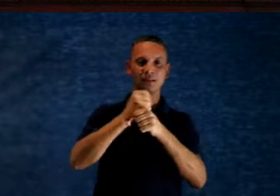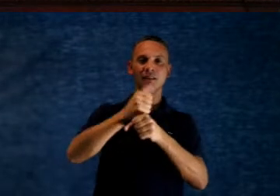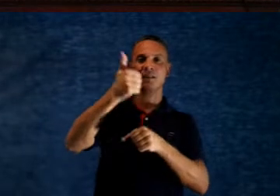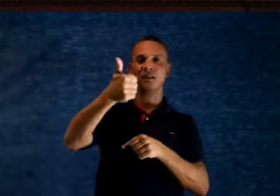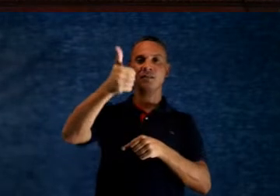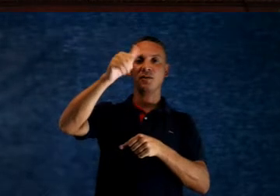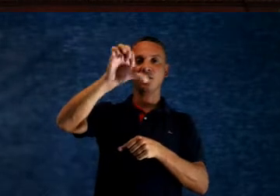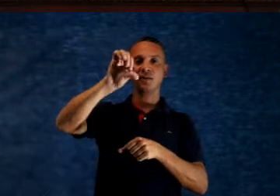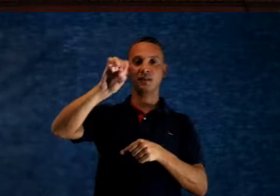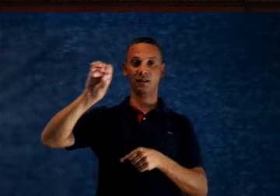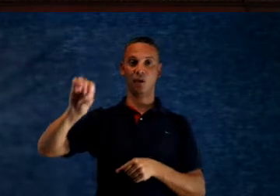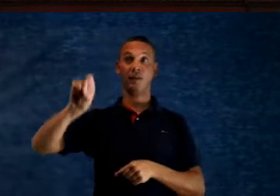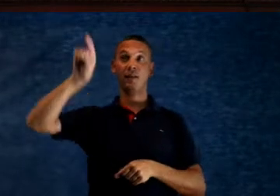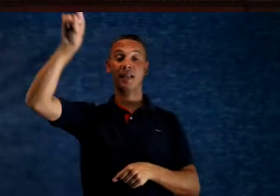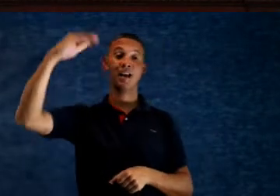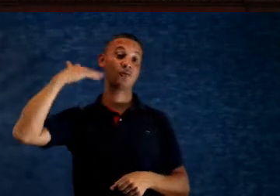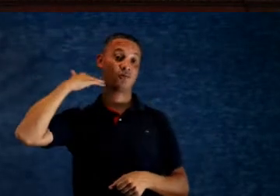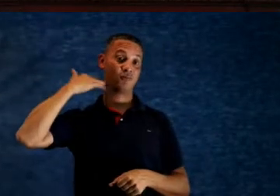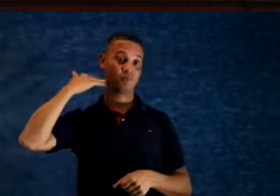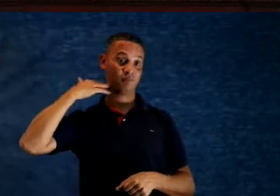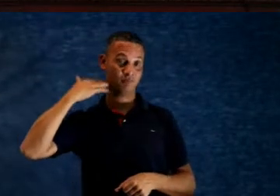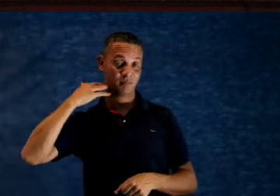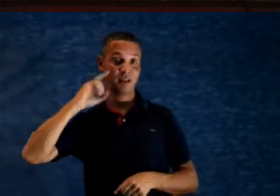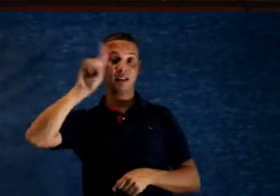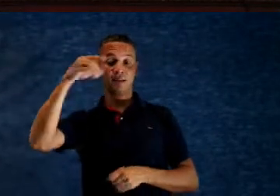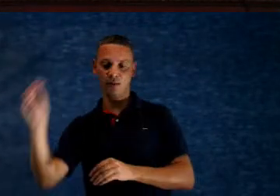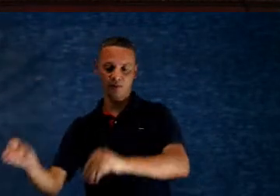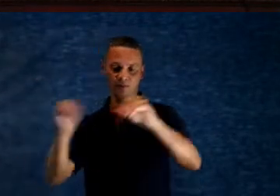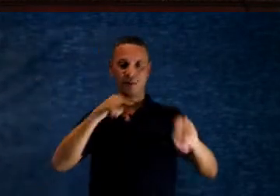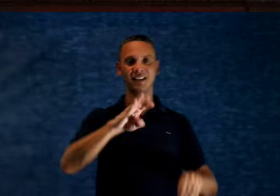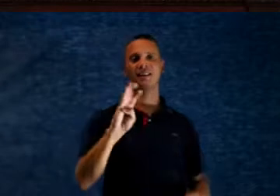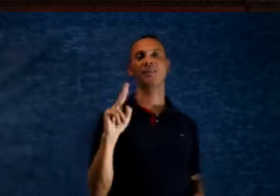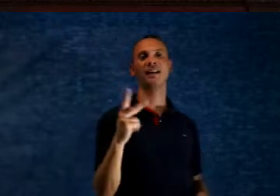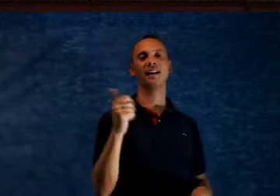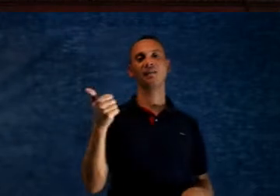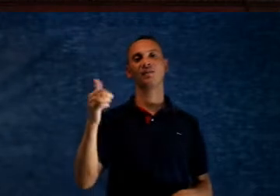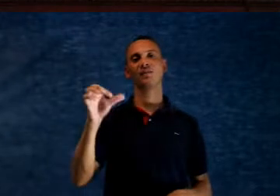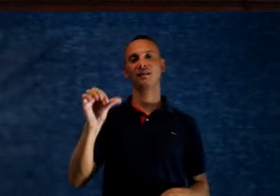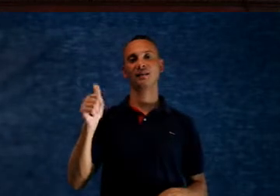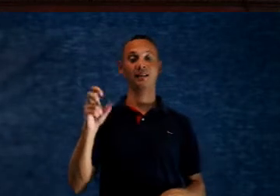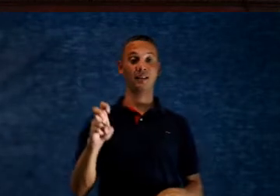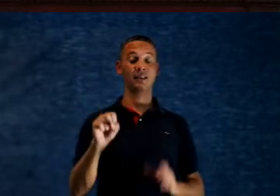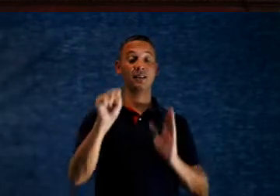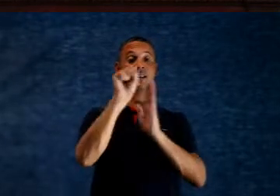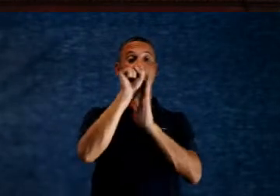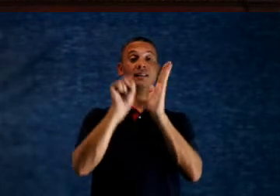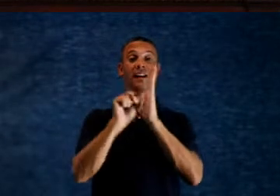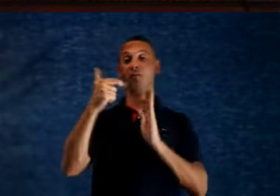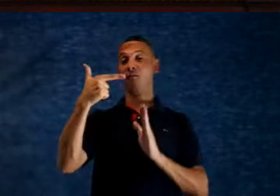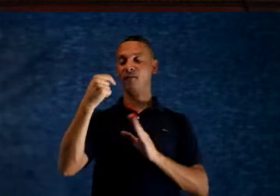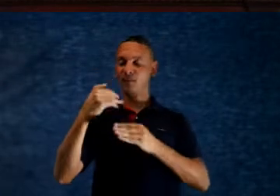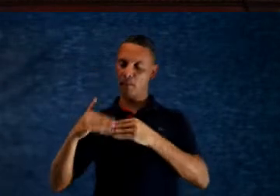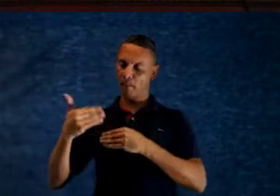e transferida para Belo Horizonte em 1915, a Academia atravessou o século XX com